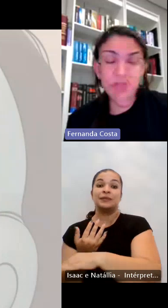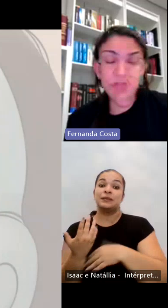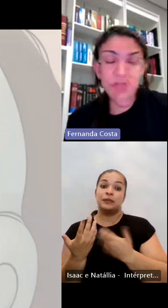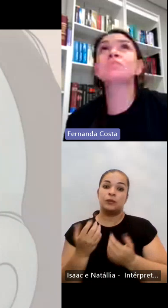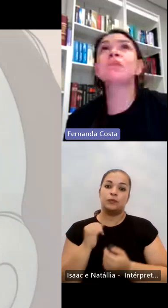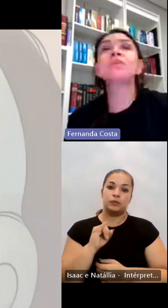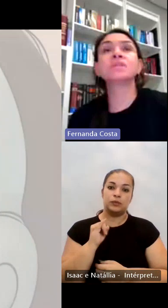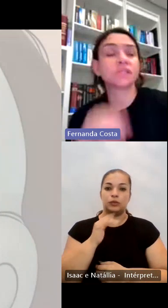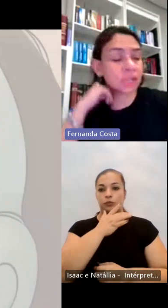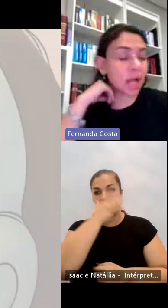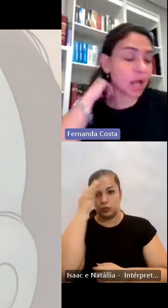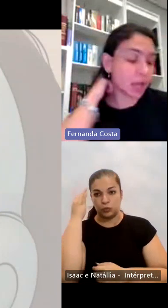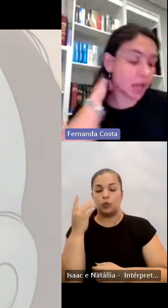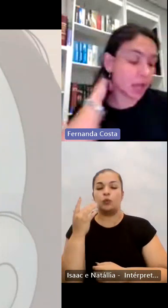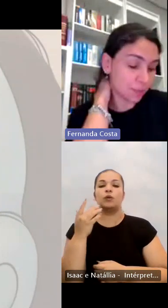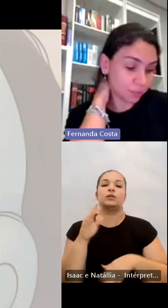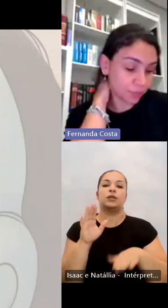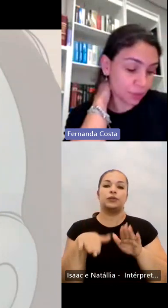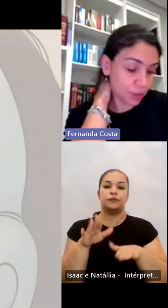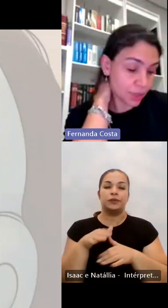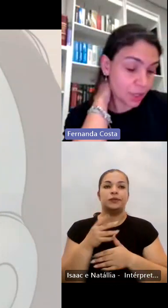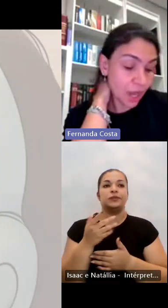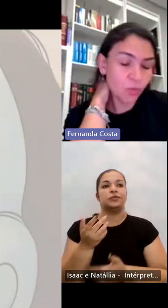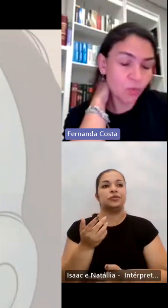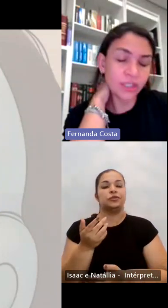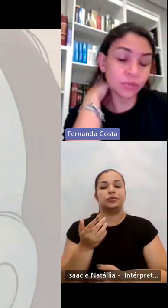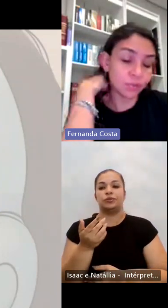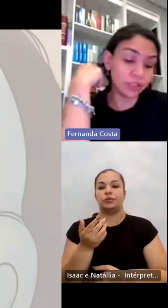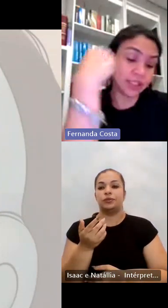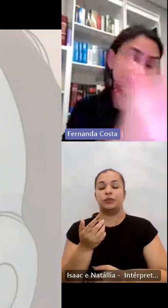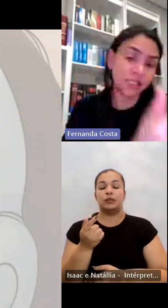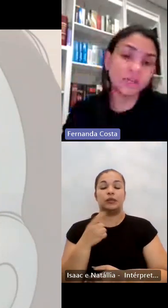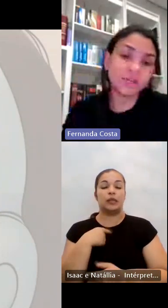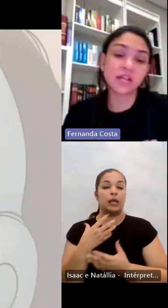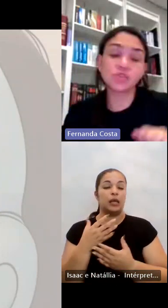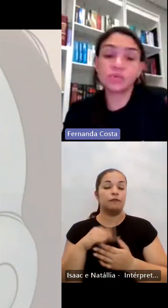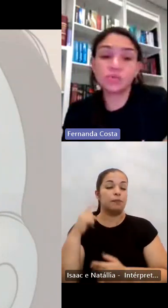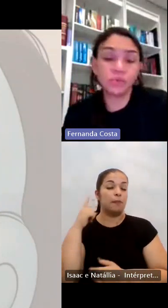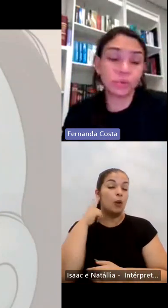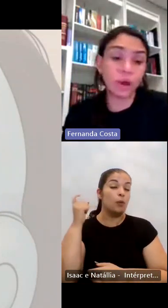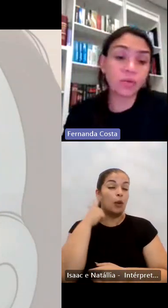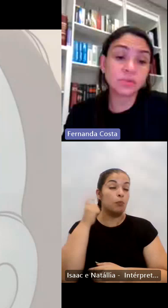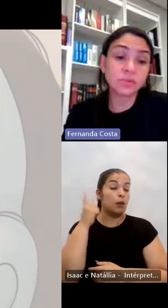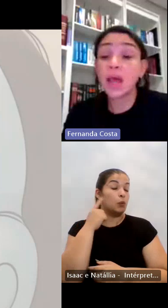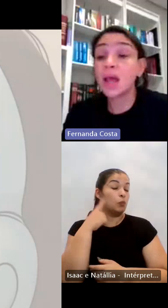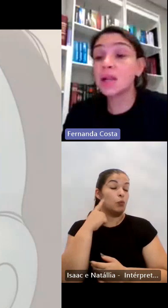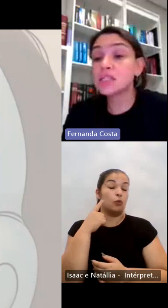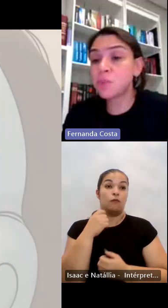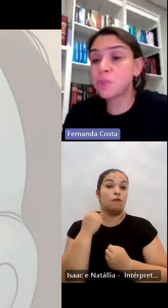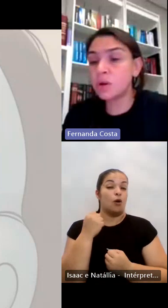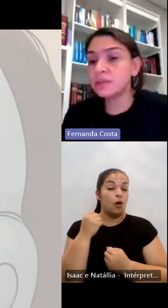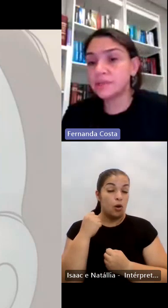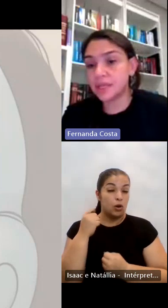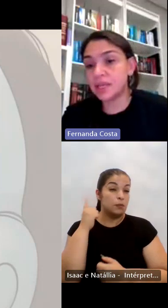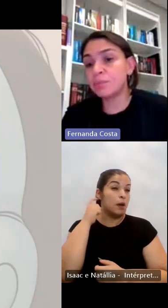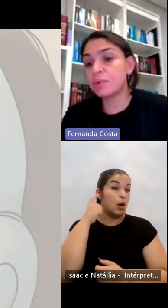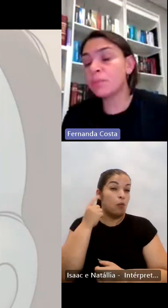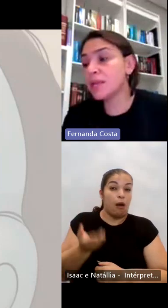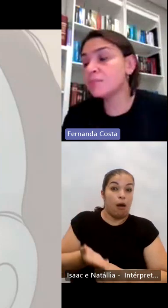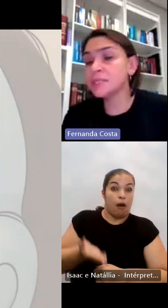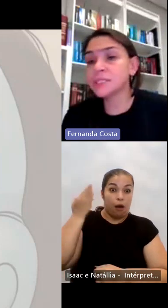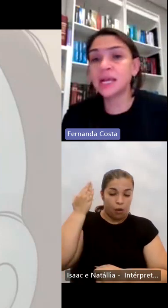pessoas ficam expostas a ruídos muito excessivos, a sons muito altos, elas podem